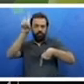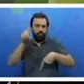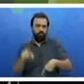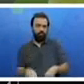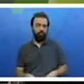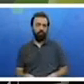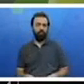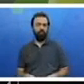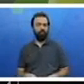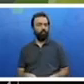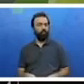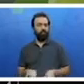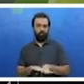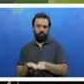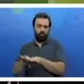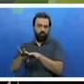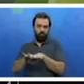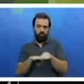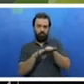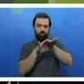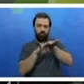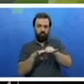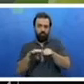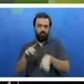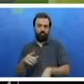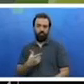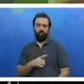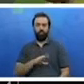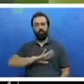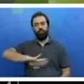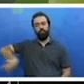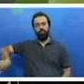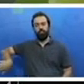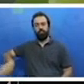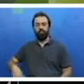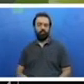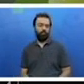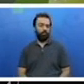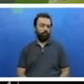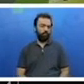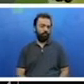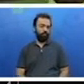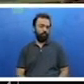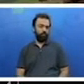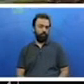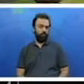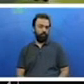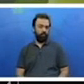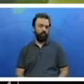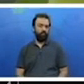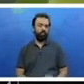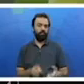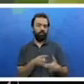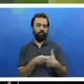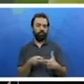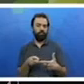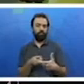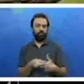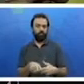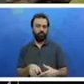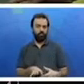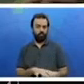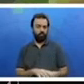já exclui não proporcional. Portanto, a gente fez a divisão.